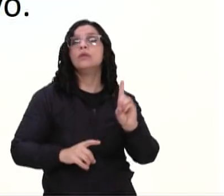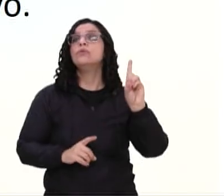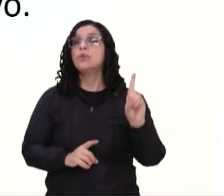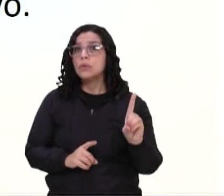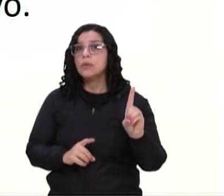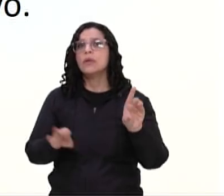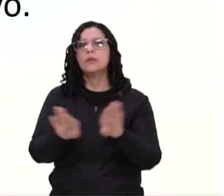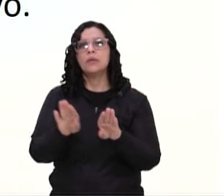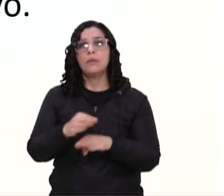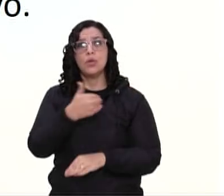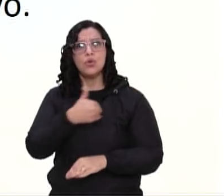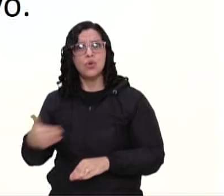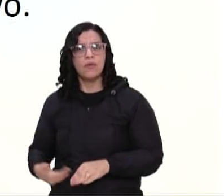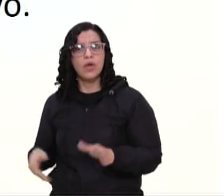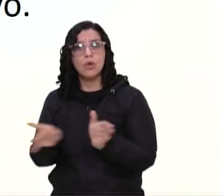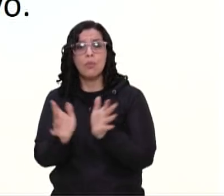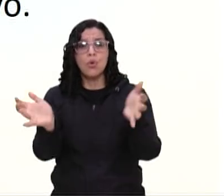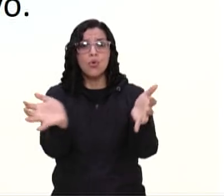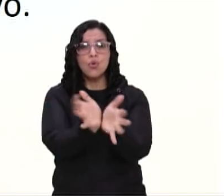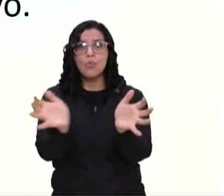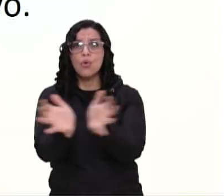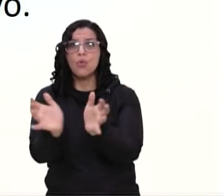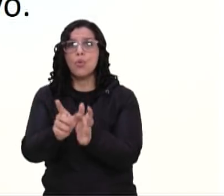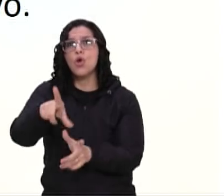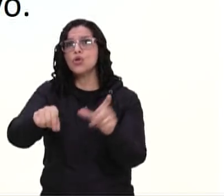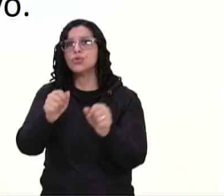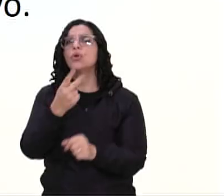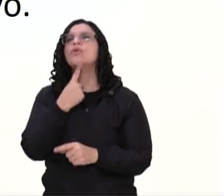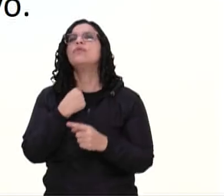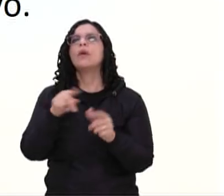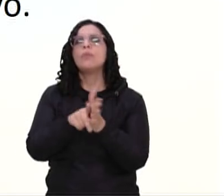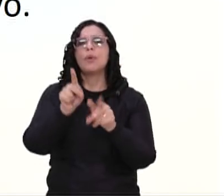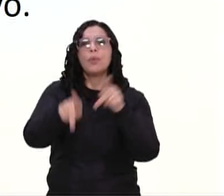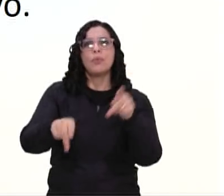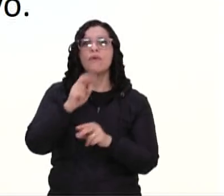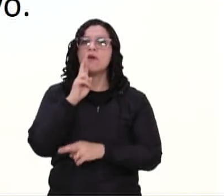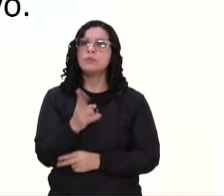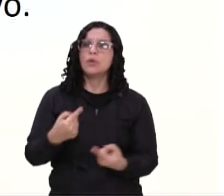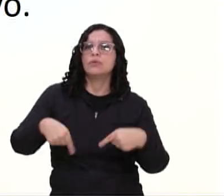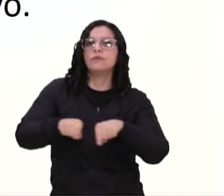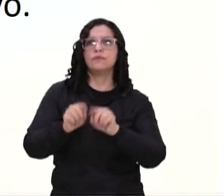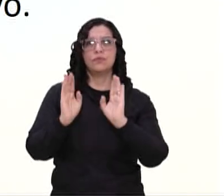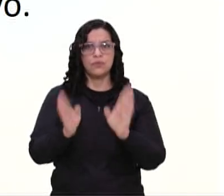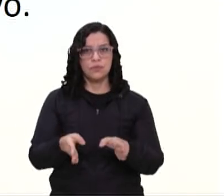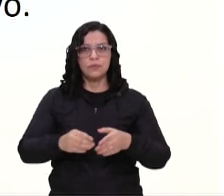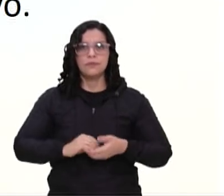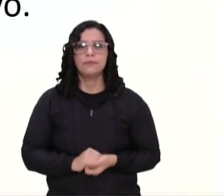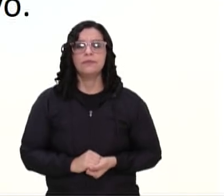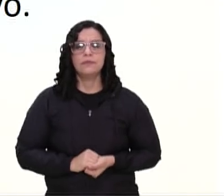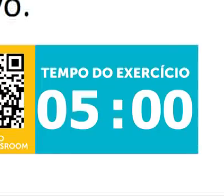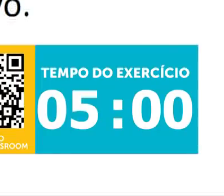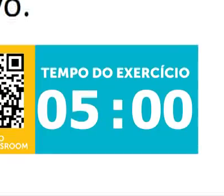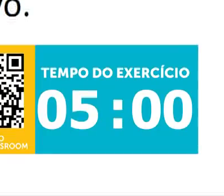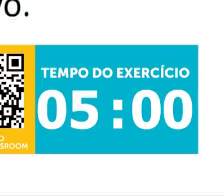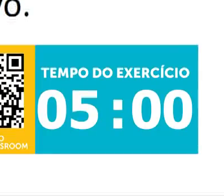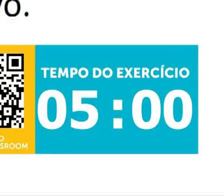o governo como a vontade coletiva de seu povo. Vocês terão um tempinho aí para responder e eu já retorno com a resposta.